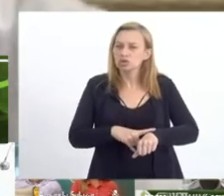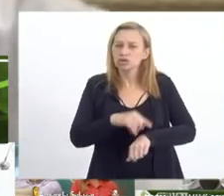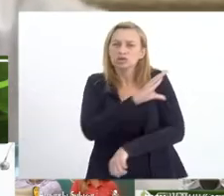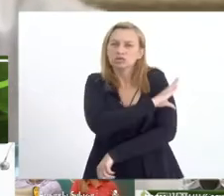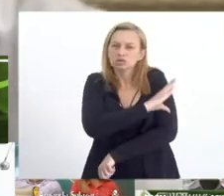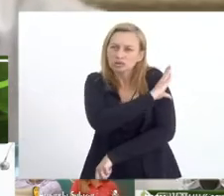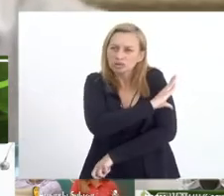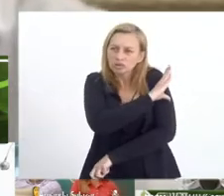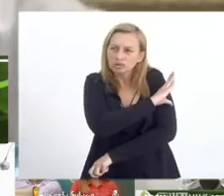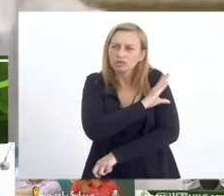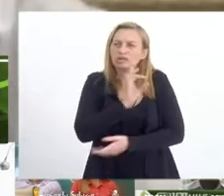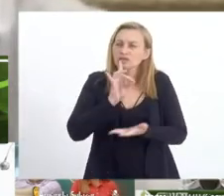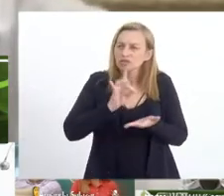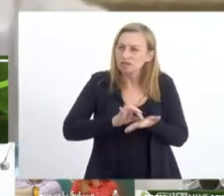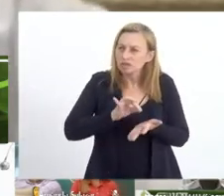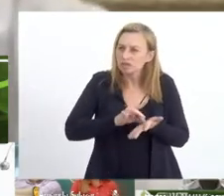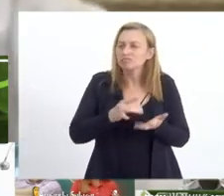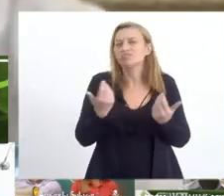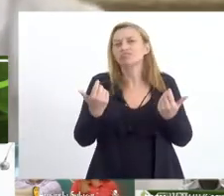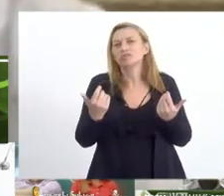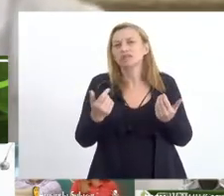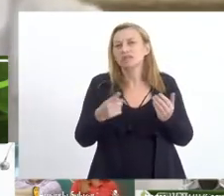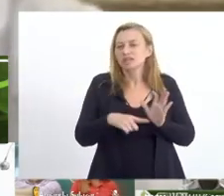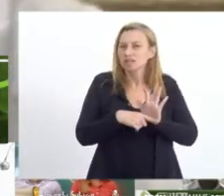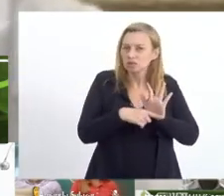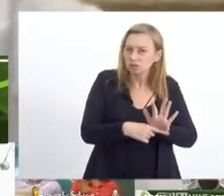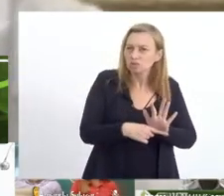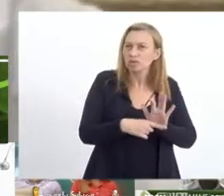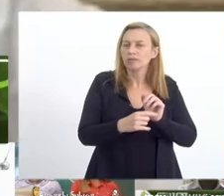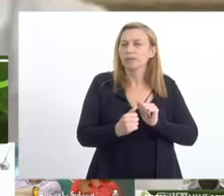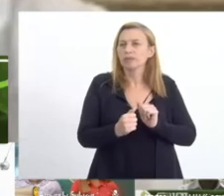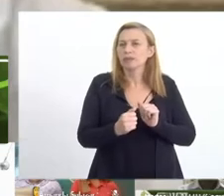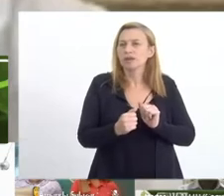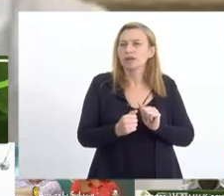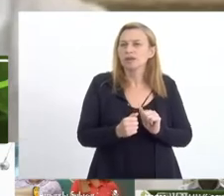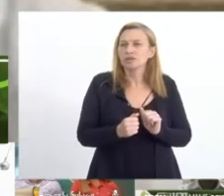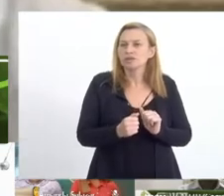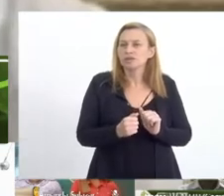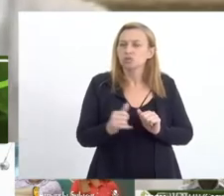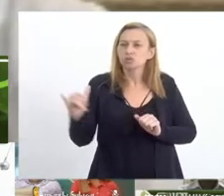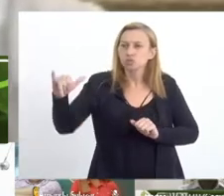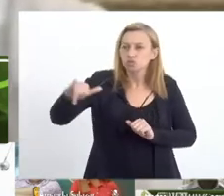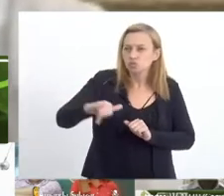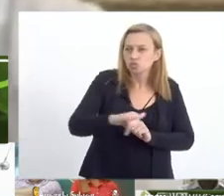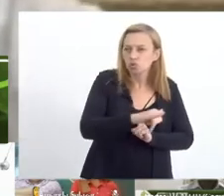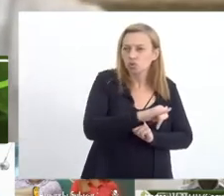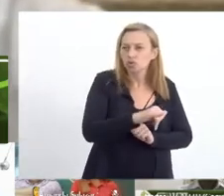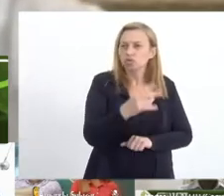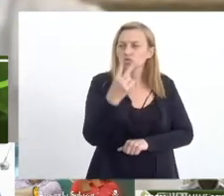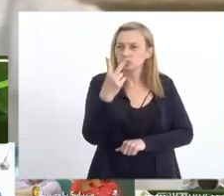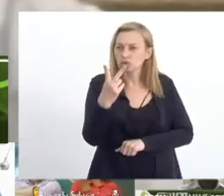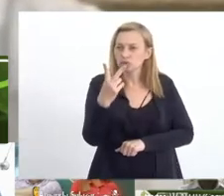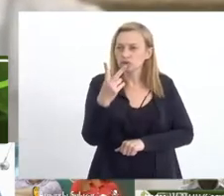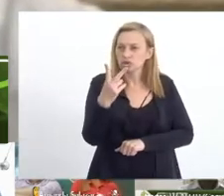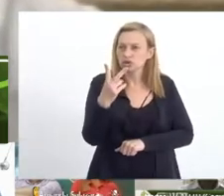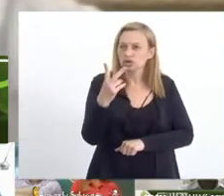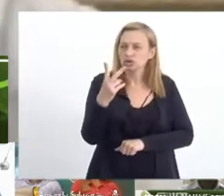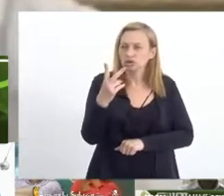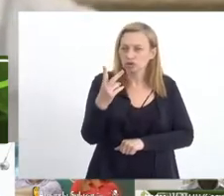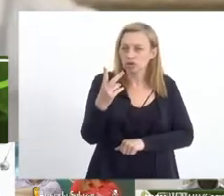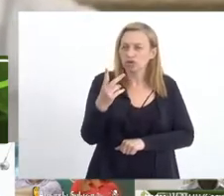dos Goitacazes realmente está sendo atendido, né? Dois voos diários ligando o